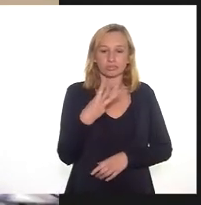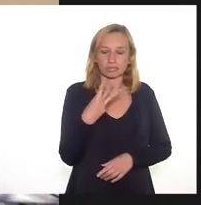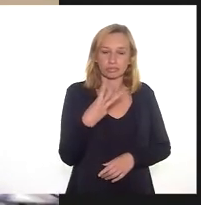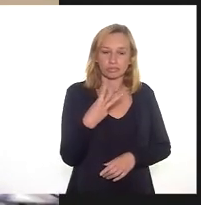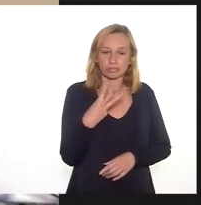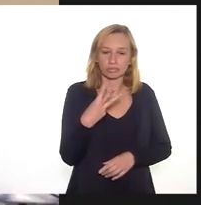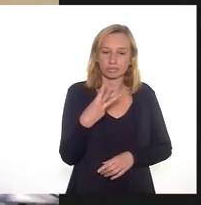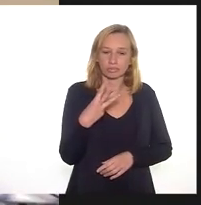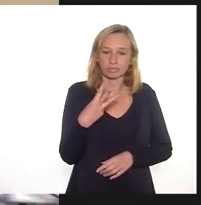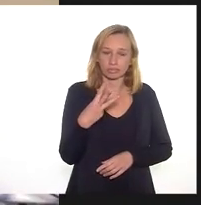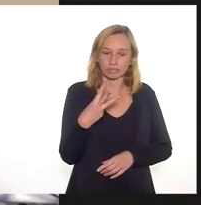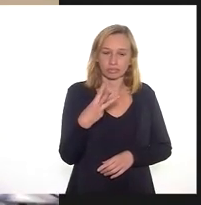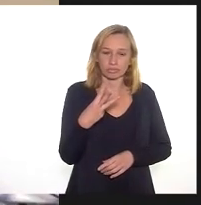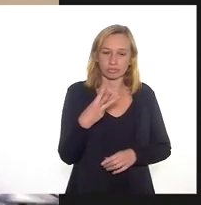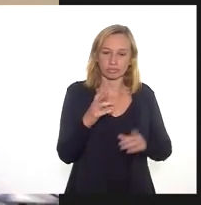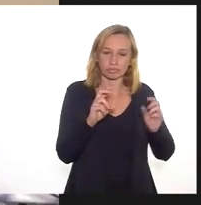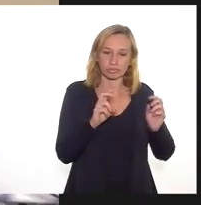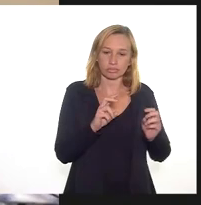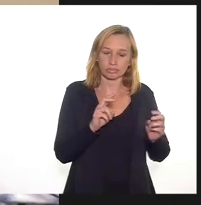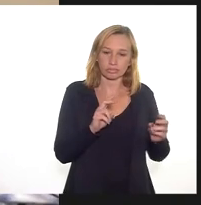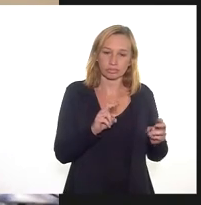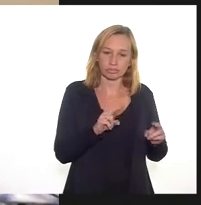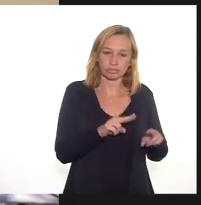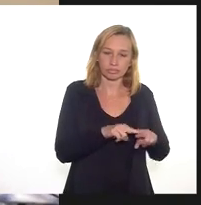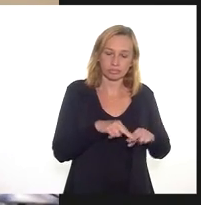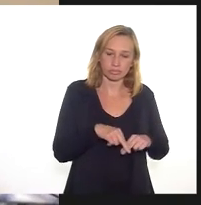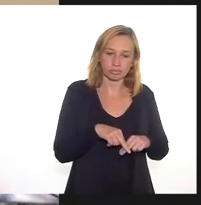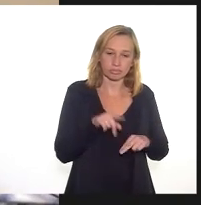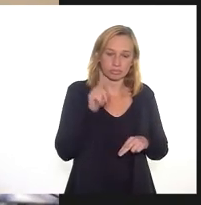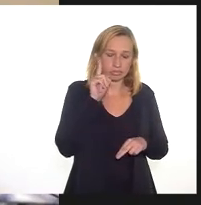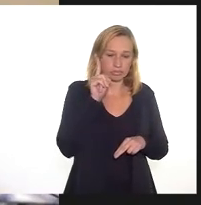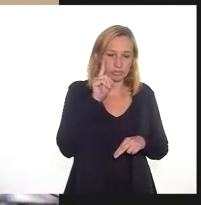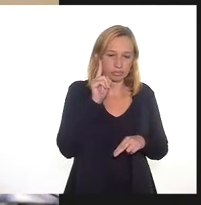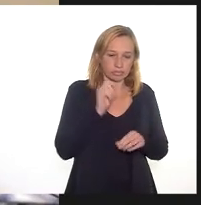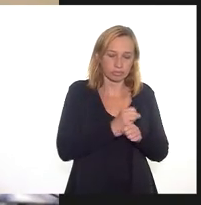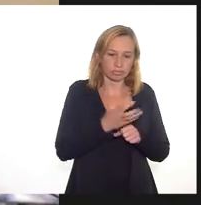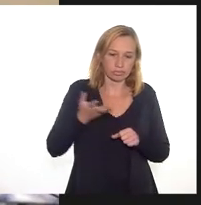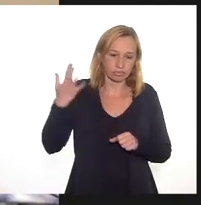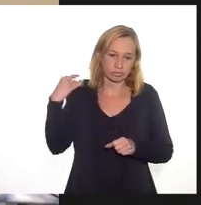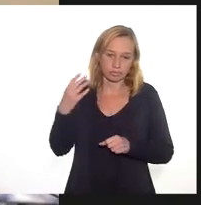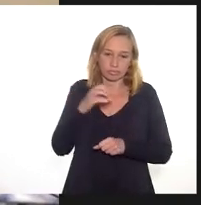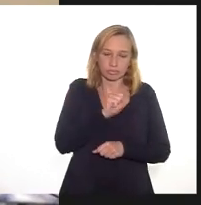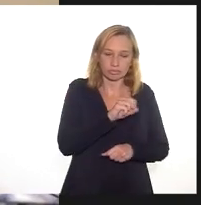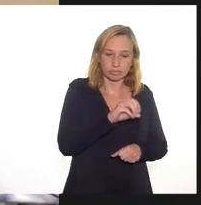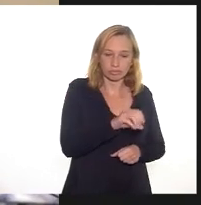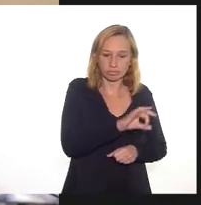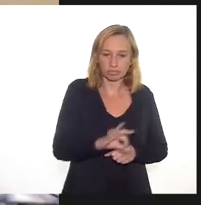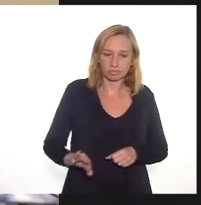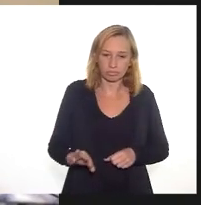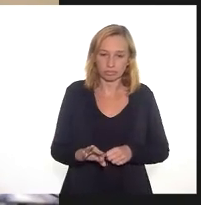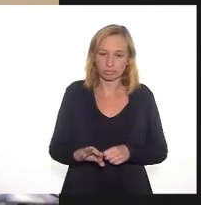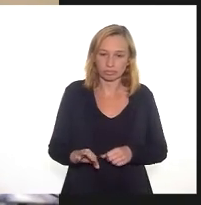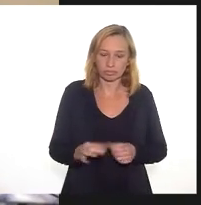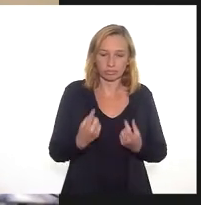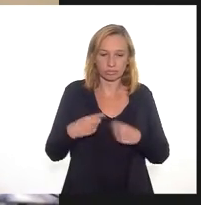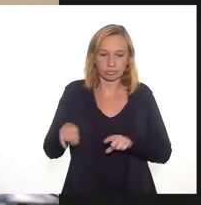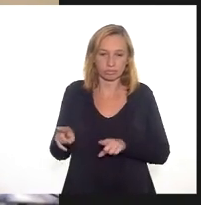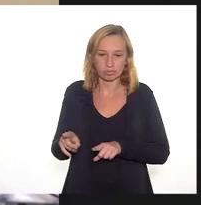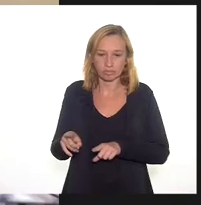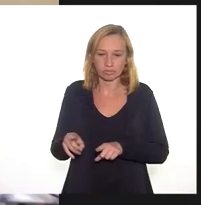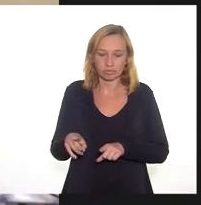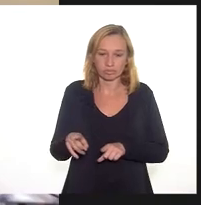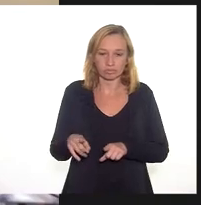todos os dias no ano passado. E mais de 80% desses casos foram contra religiões